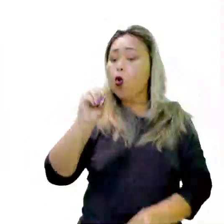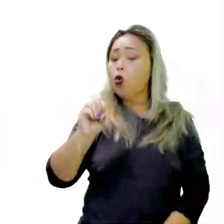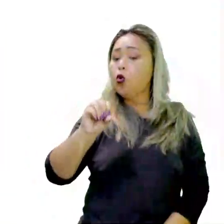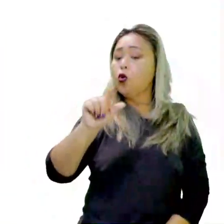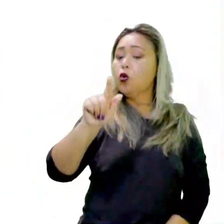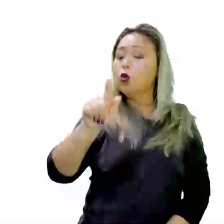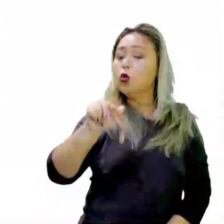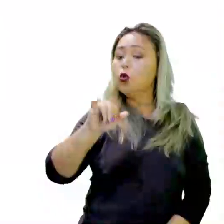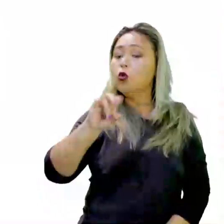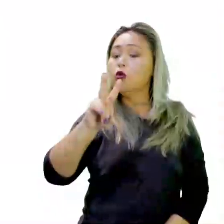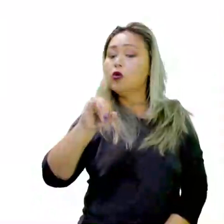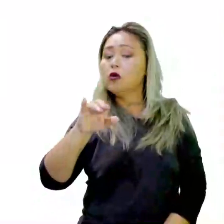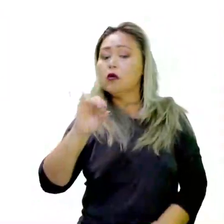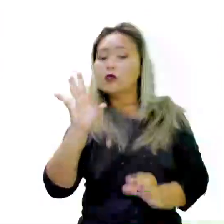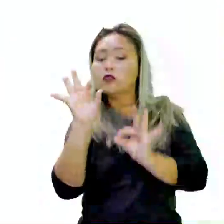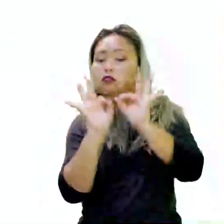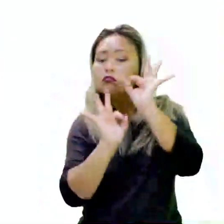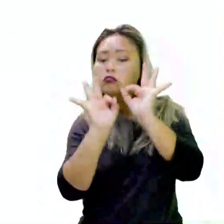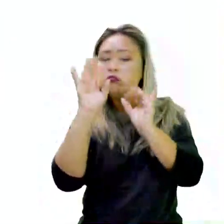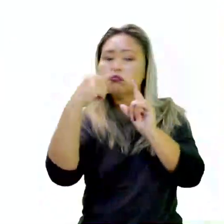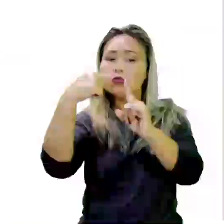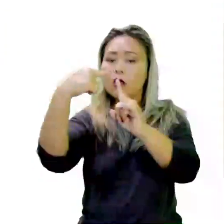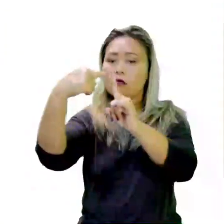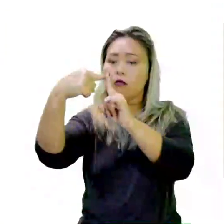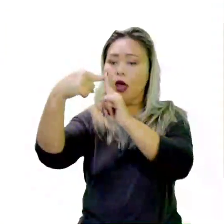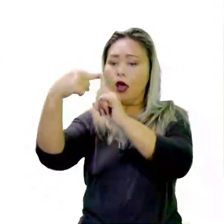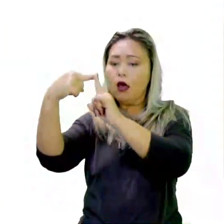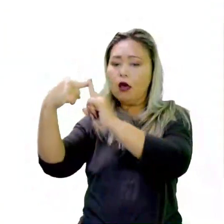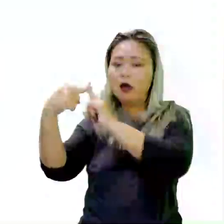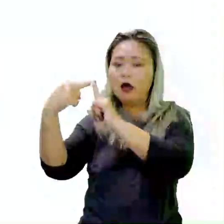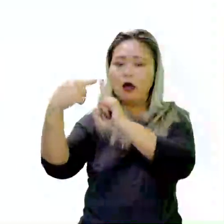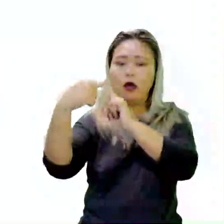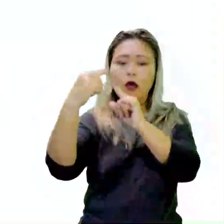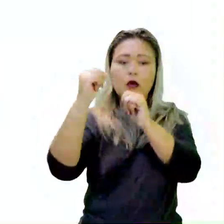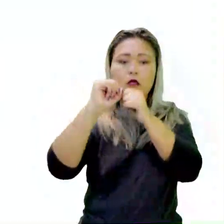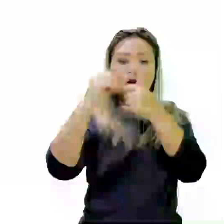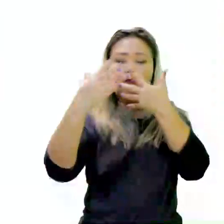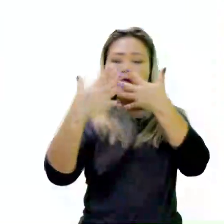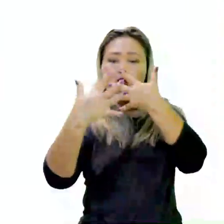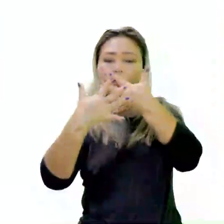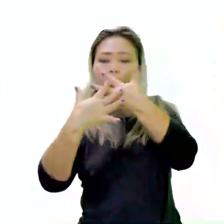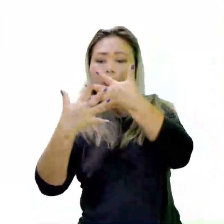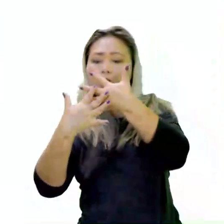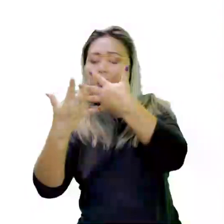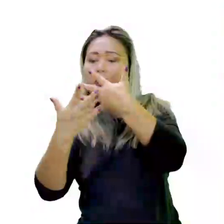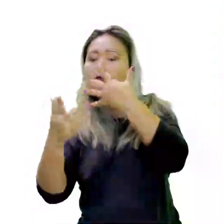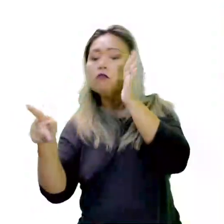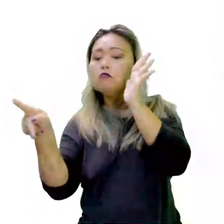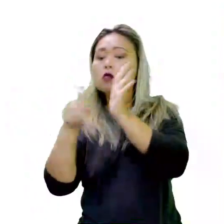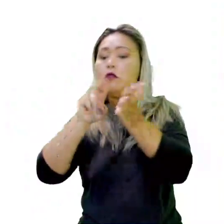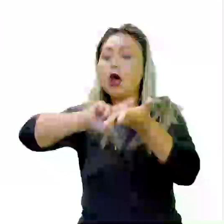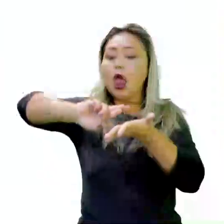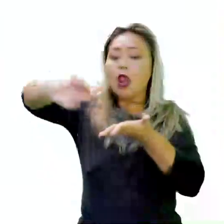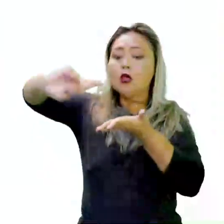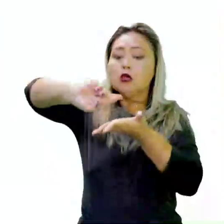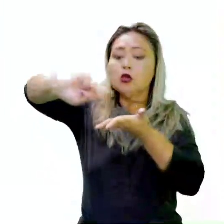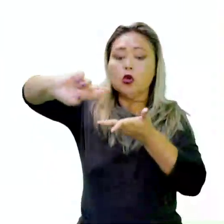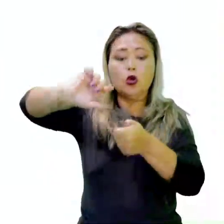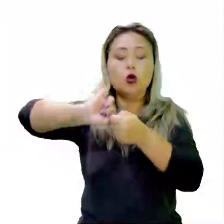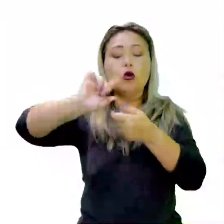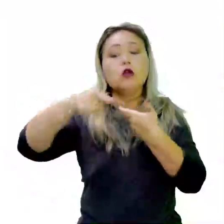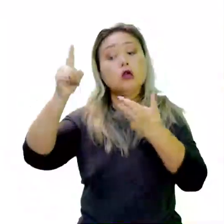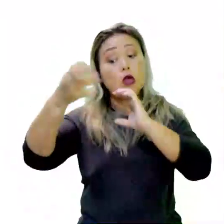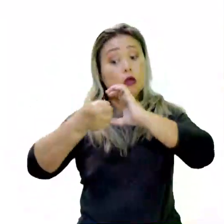a planta, o formato em cruz latina e os vitrais com temas religiosos. Isso aí são